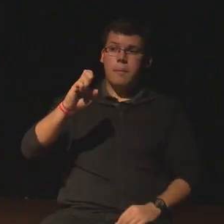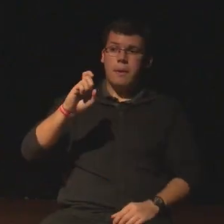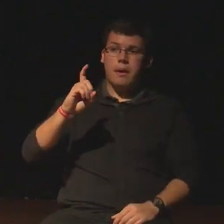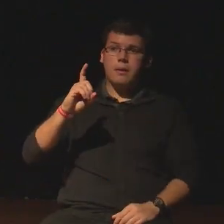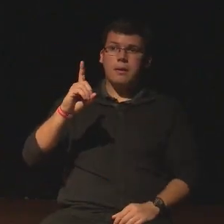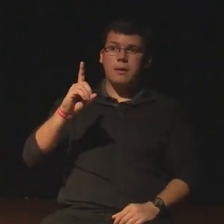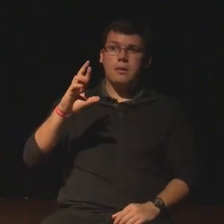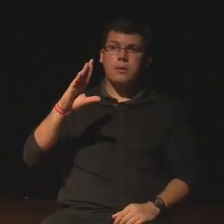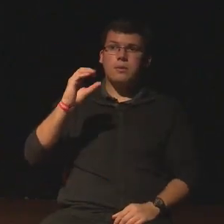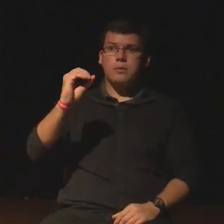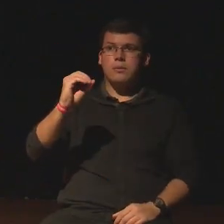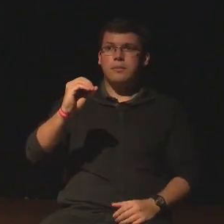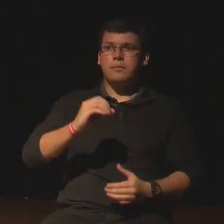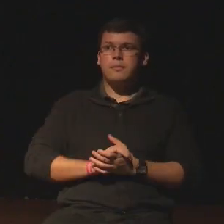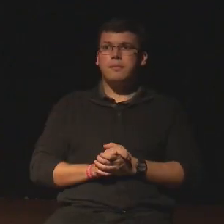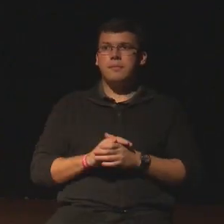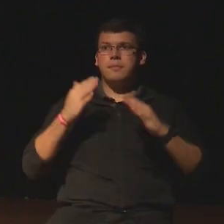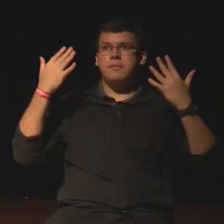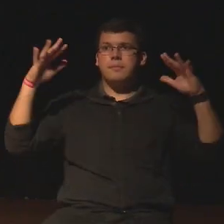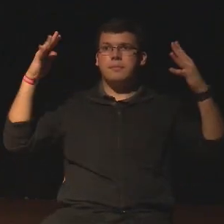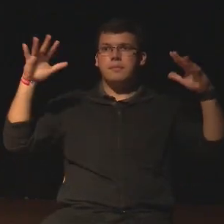Fernandes.